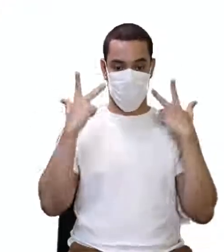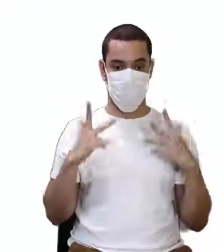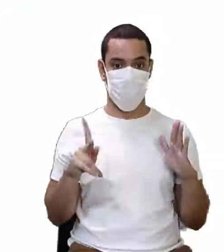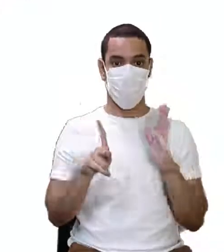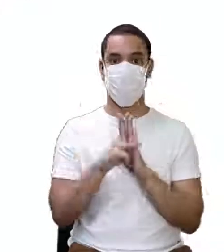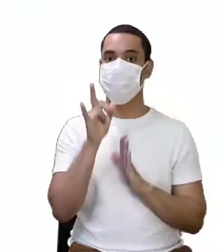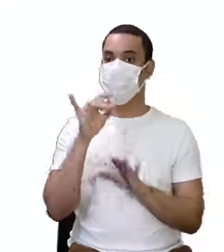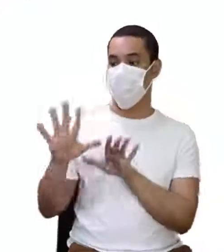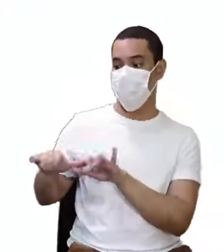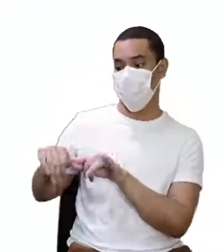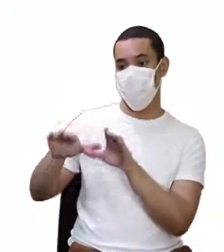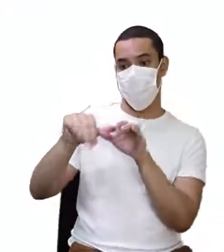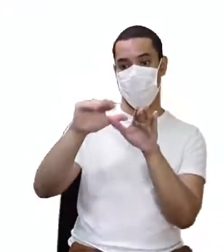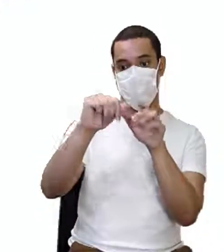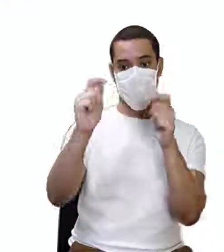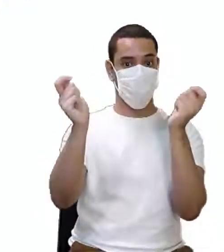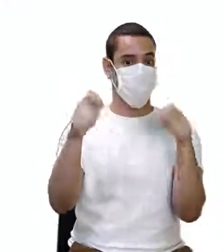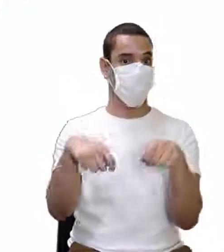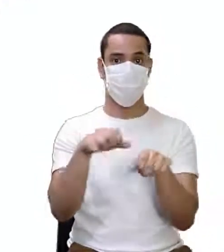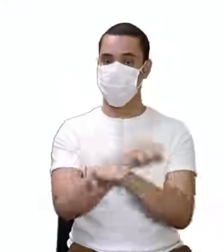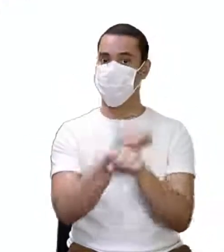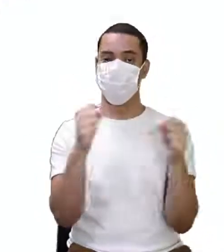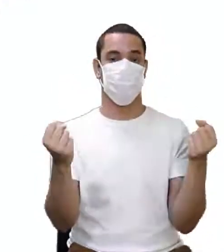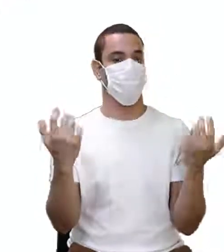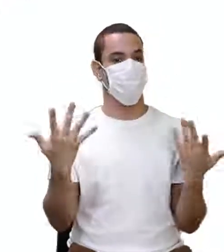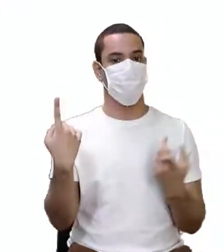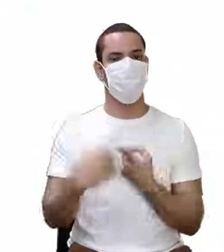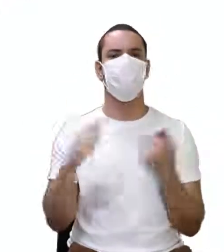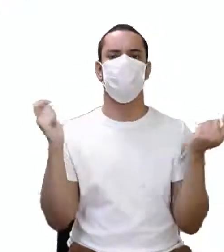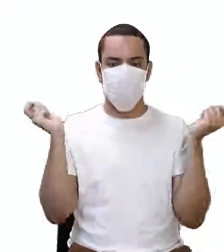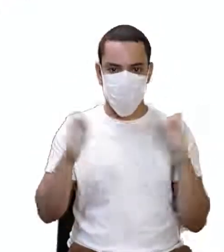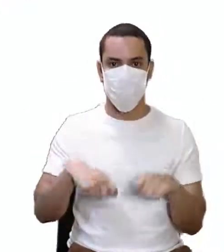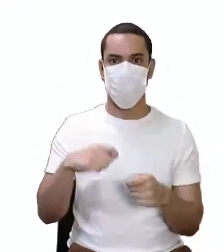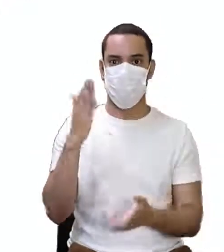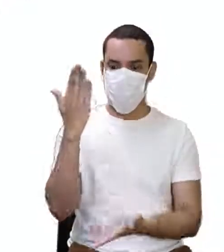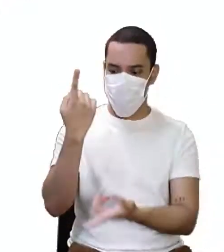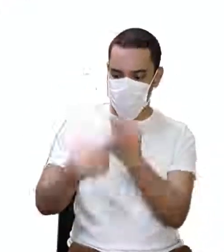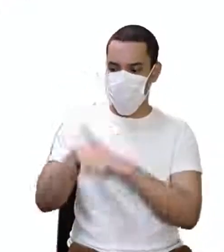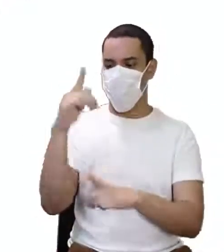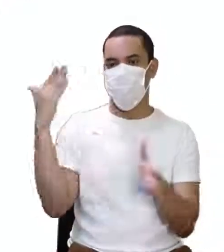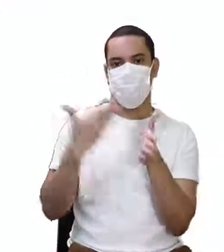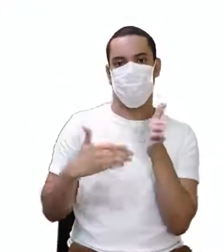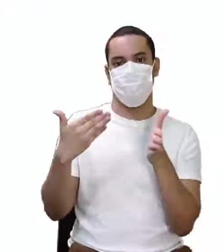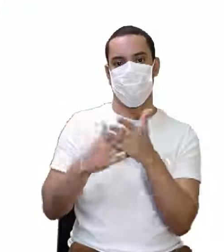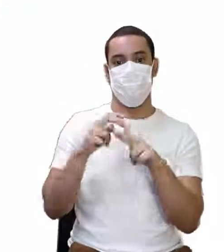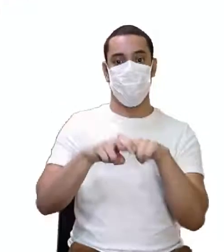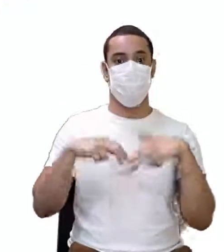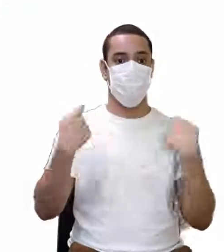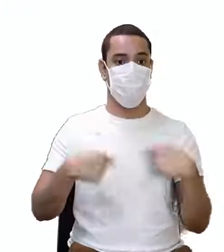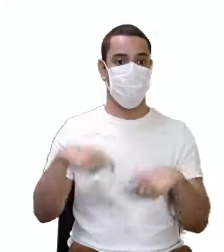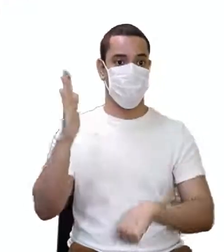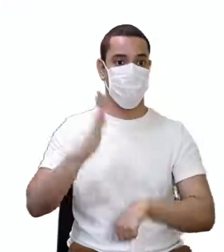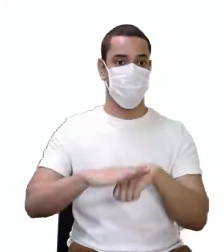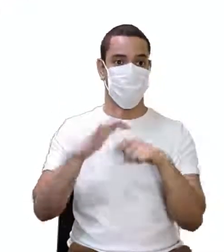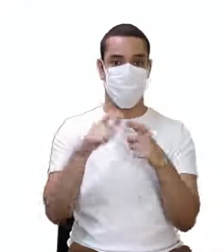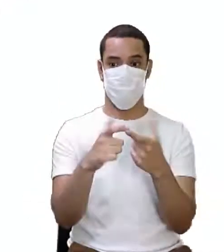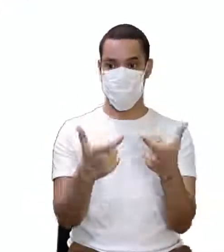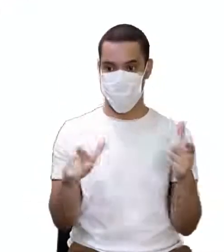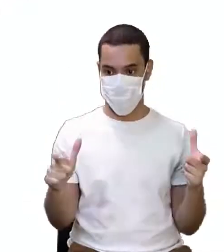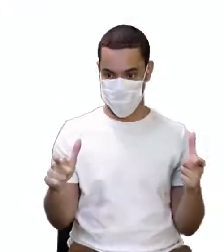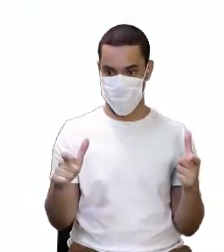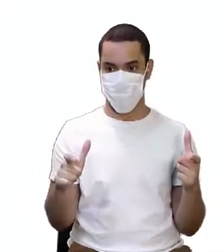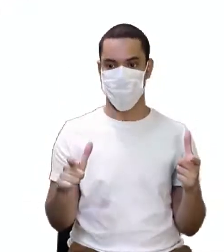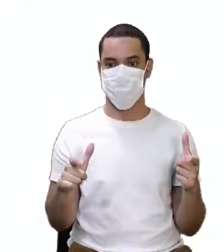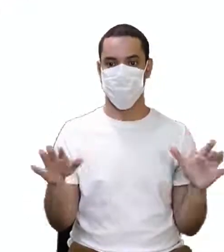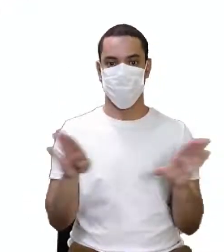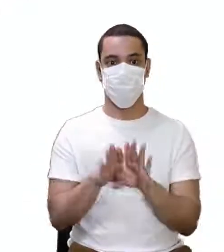no caso das aves, né, não estão, porque elas conseguem ultrapassar essa barreira que se impôs. Então precisa de algo maior, né,